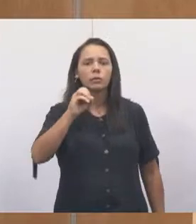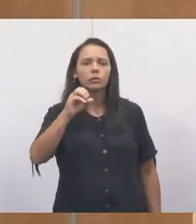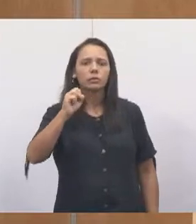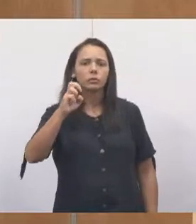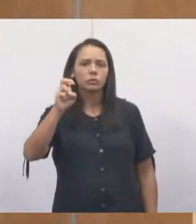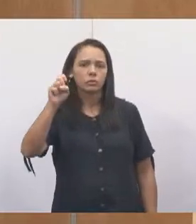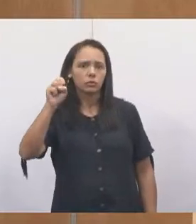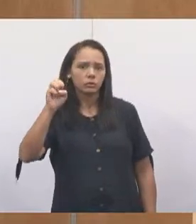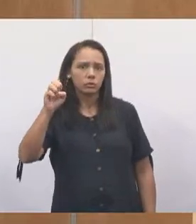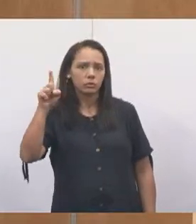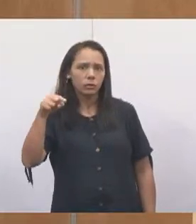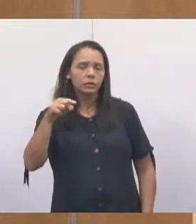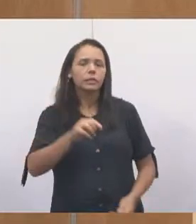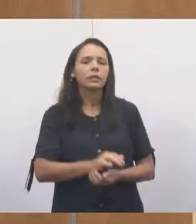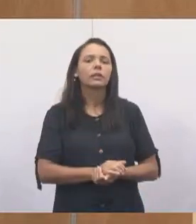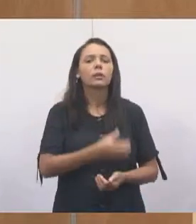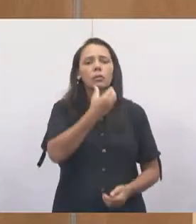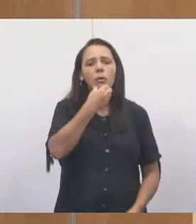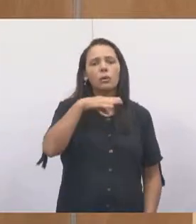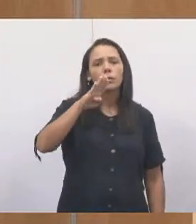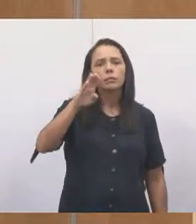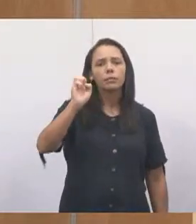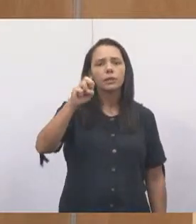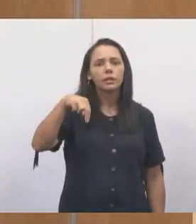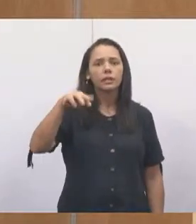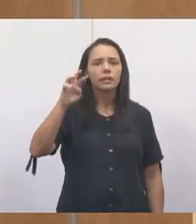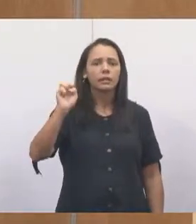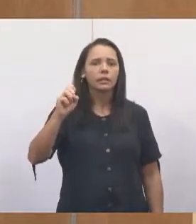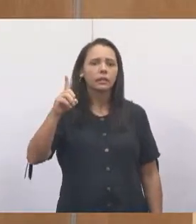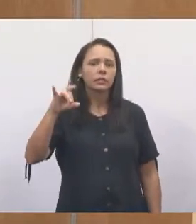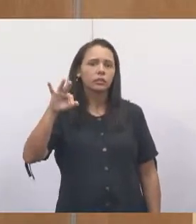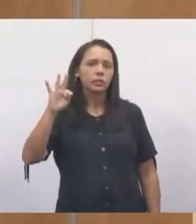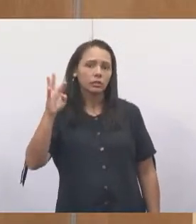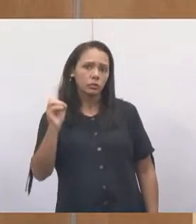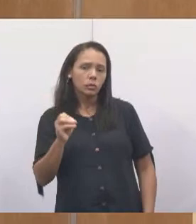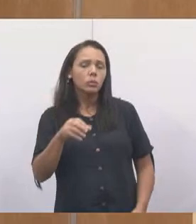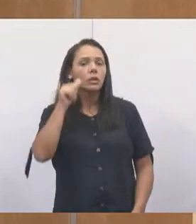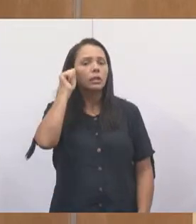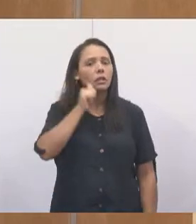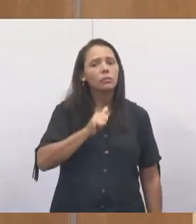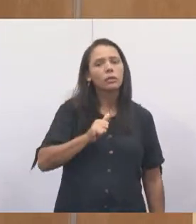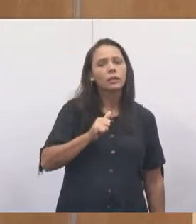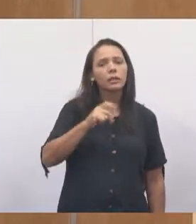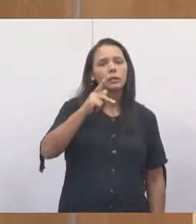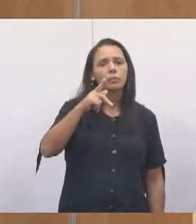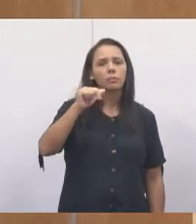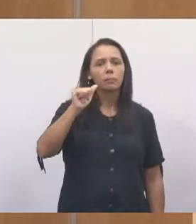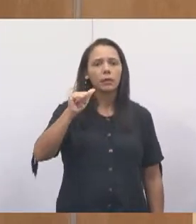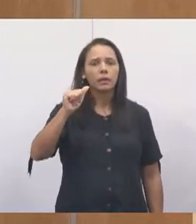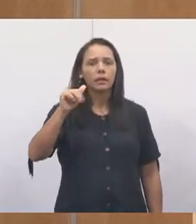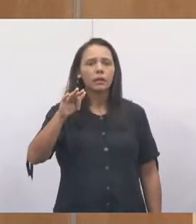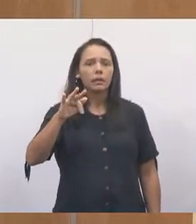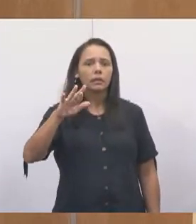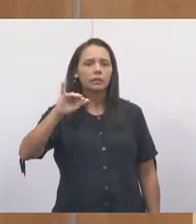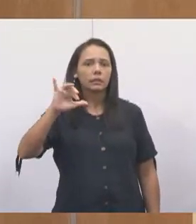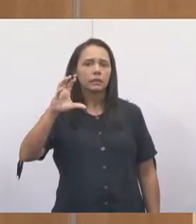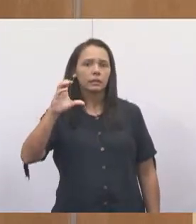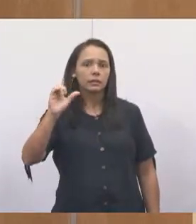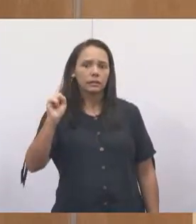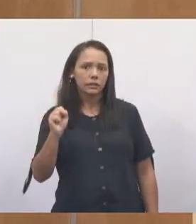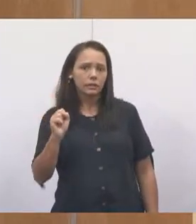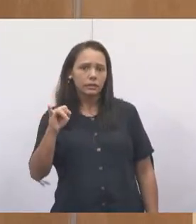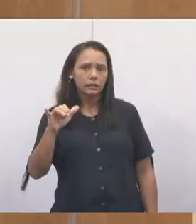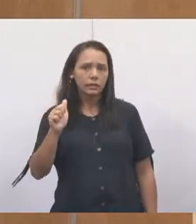da Silva, o senhor Benedito Alexandre de Moraes, a senhora Patrícia Helena Rost,